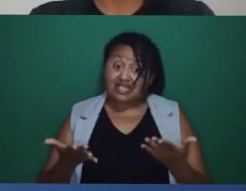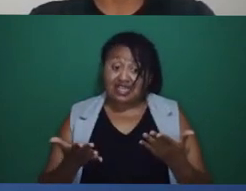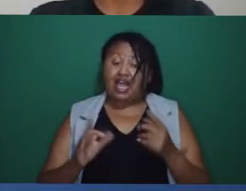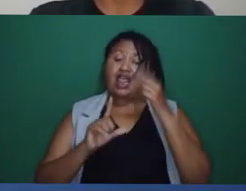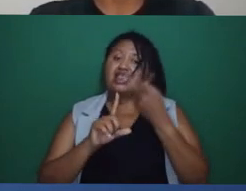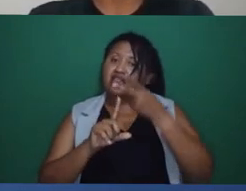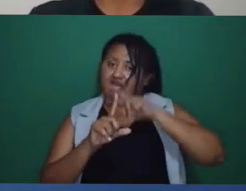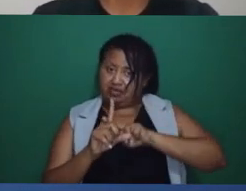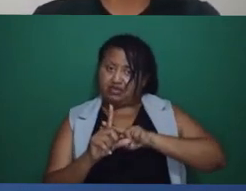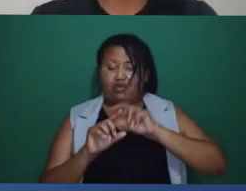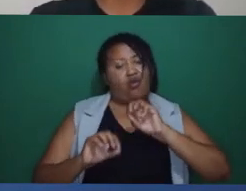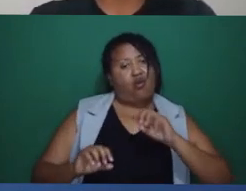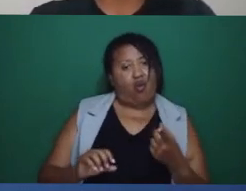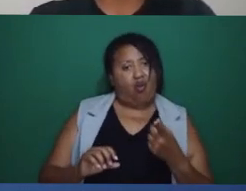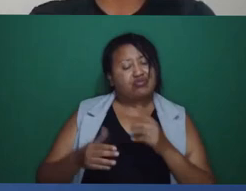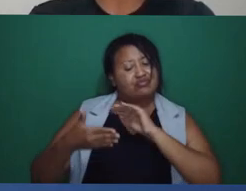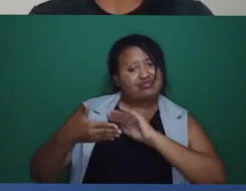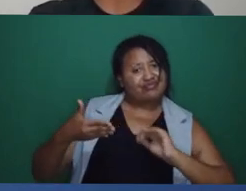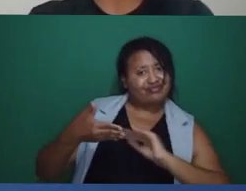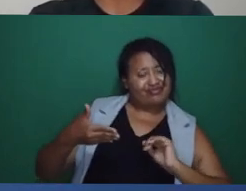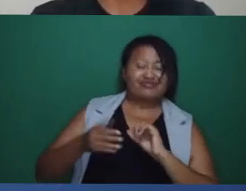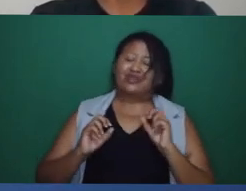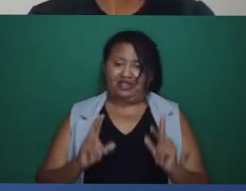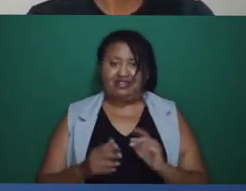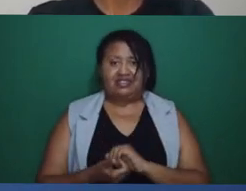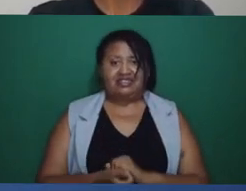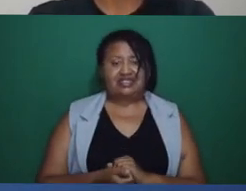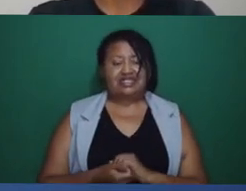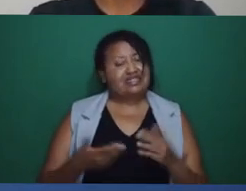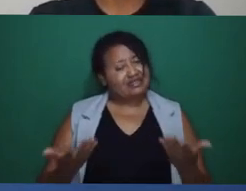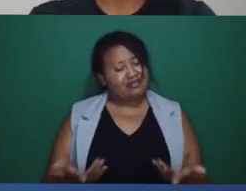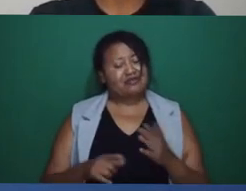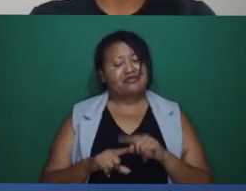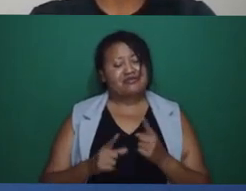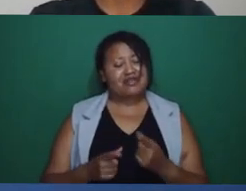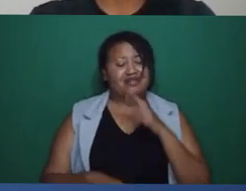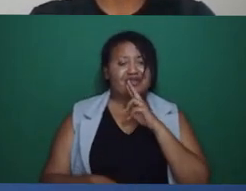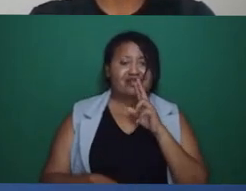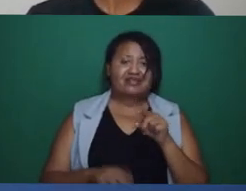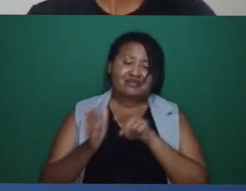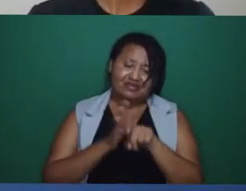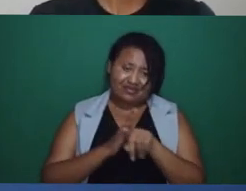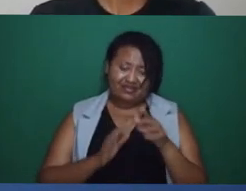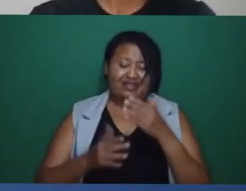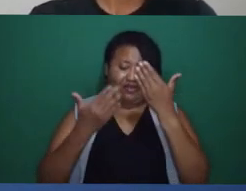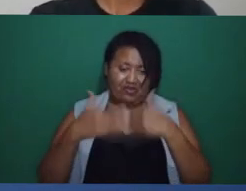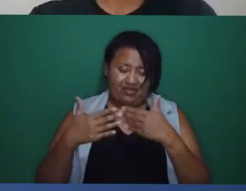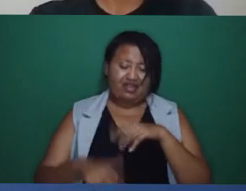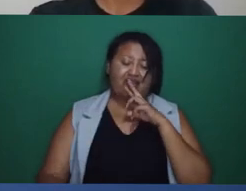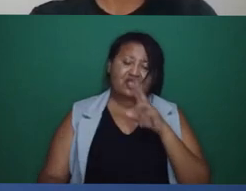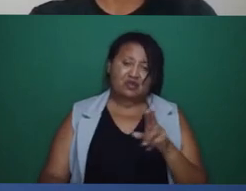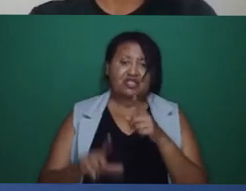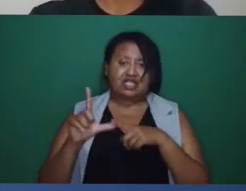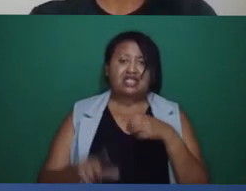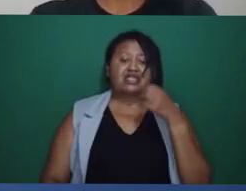diminuição ou desconto Tá certo então Mais Um item respondido da prova e era alternativa